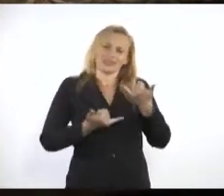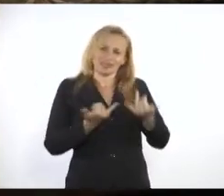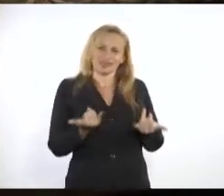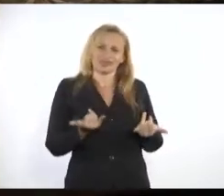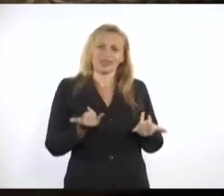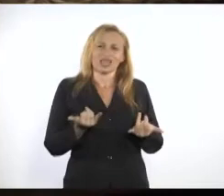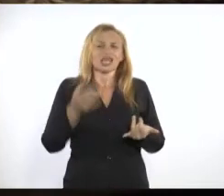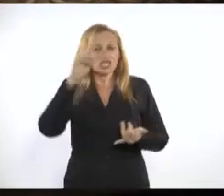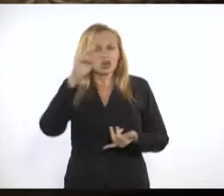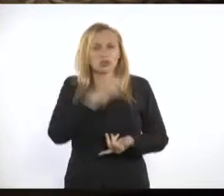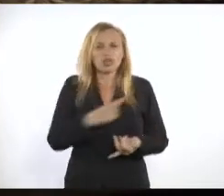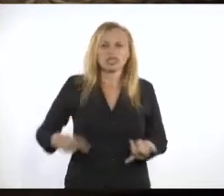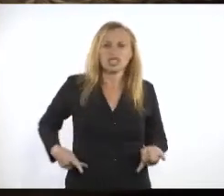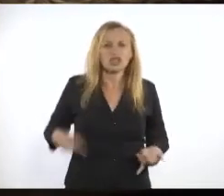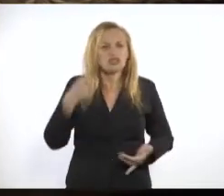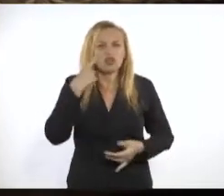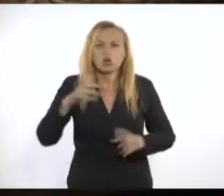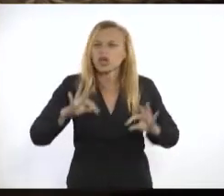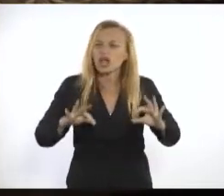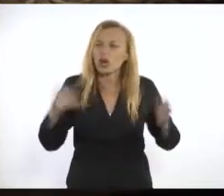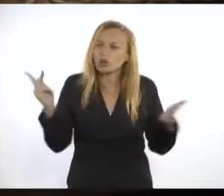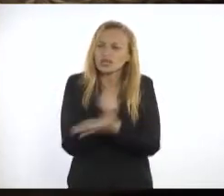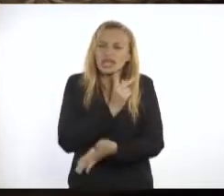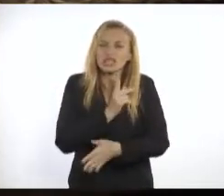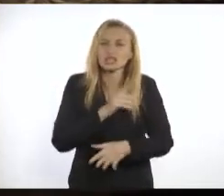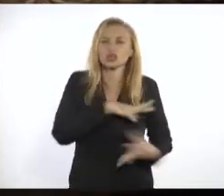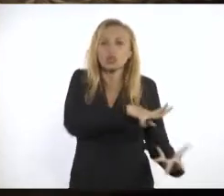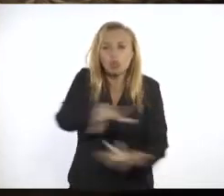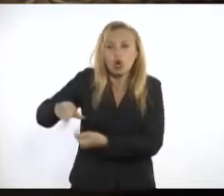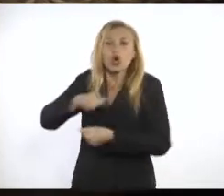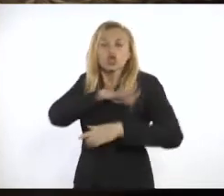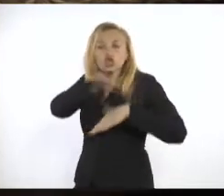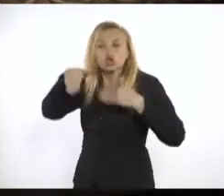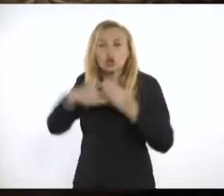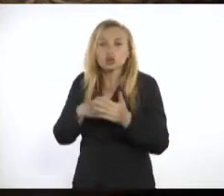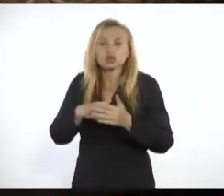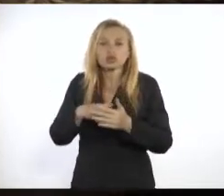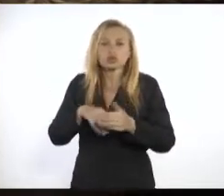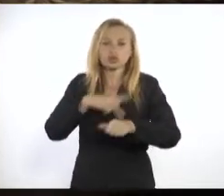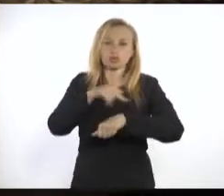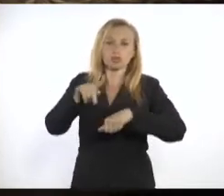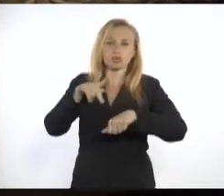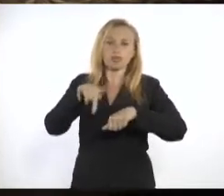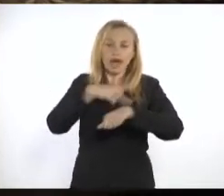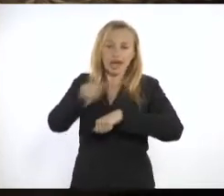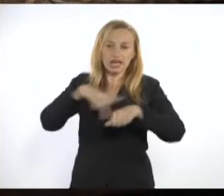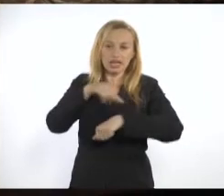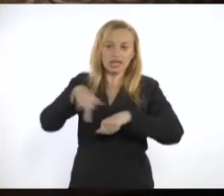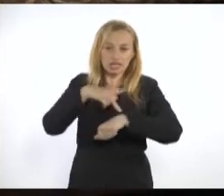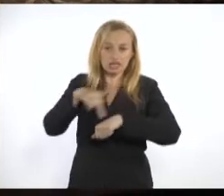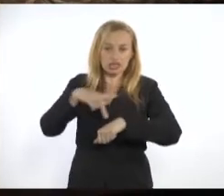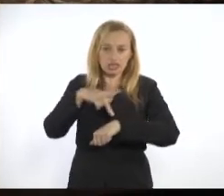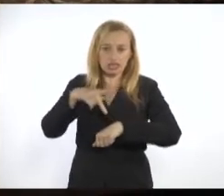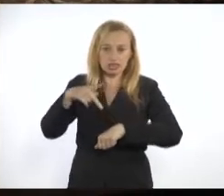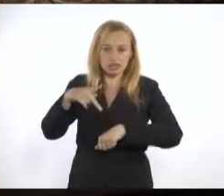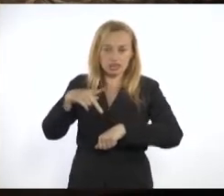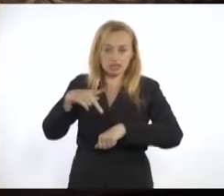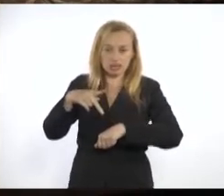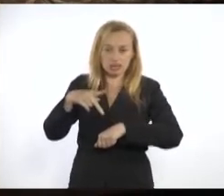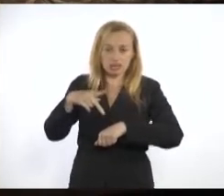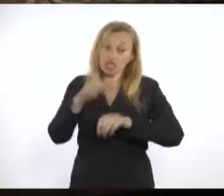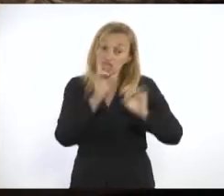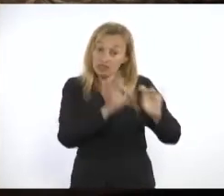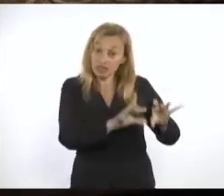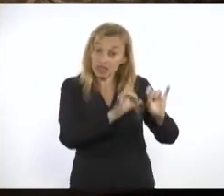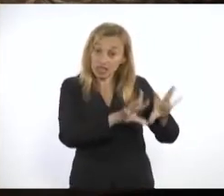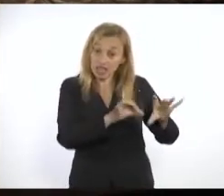mundo. Todos os países de primeiro mundo que privatizaram o abastecimento e a distribuição da